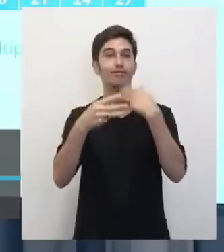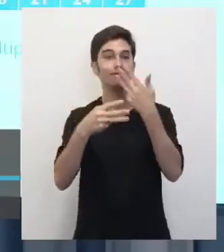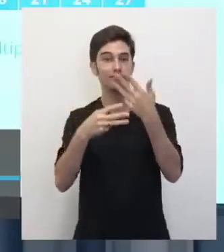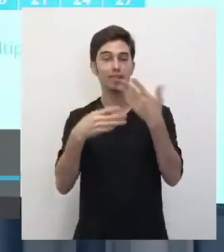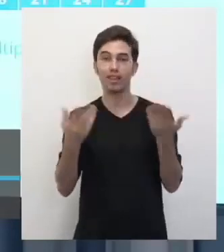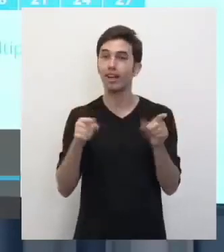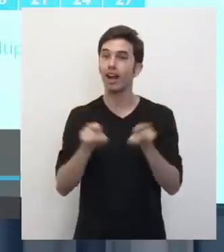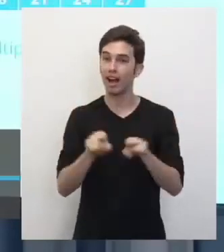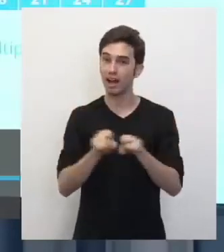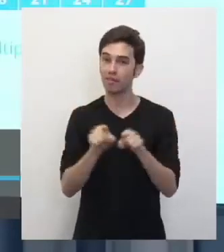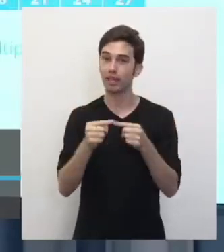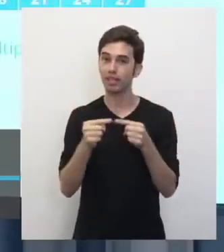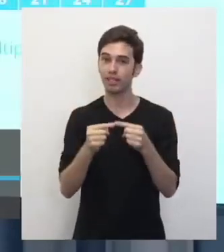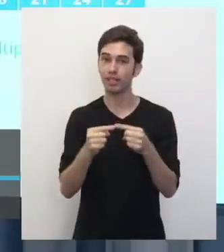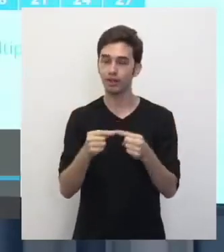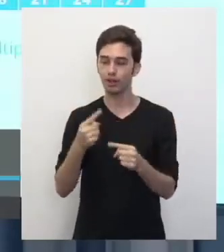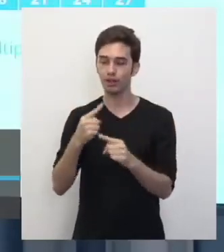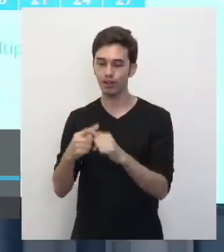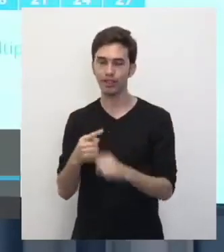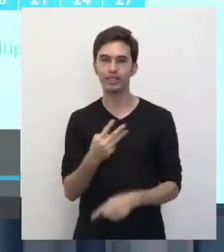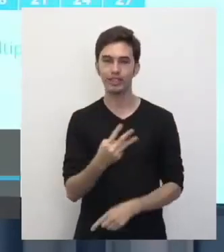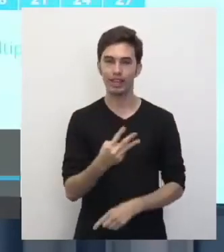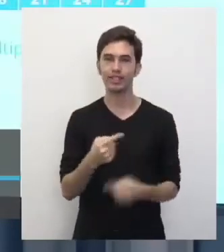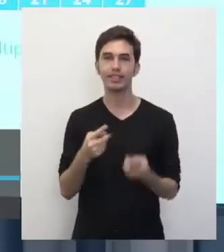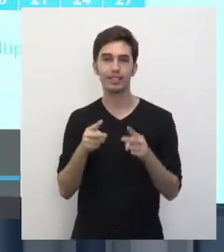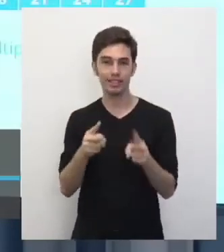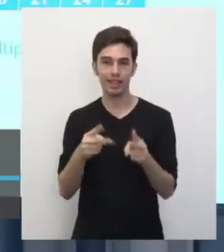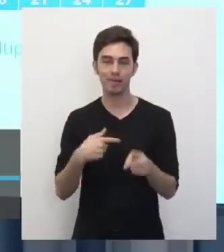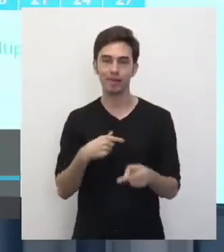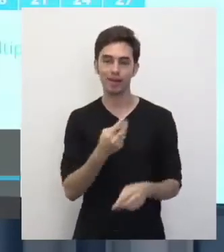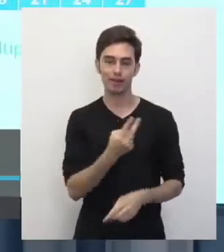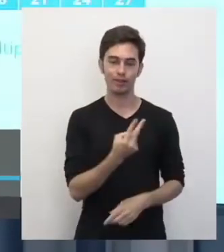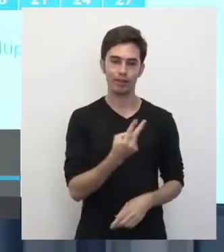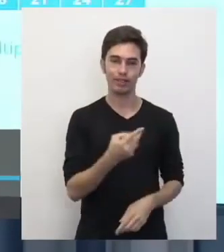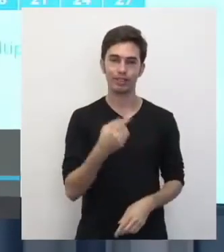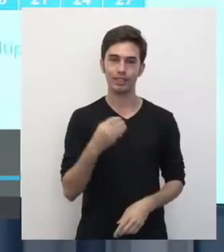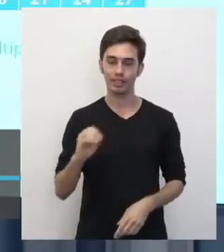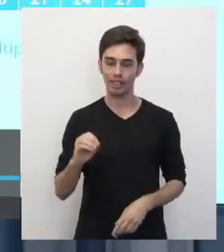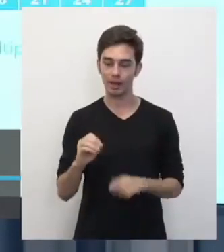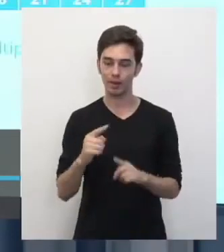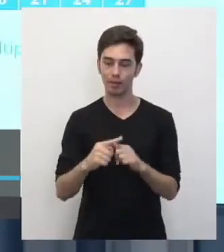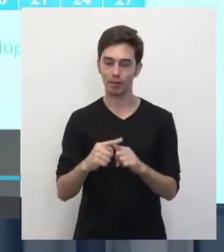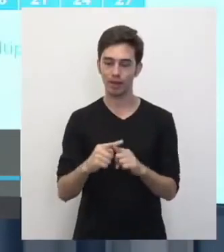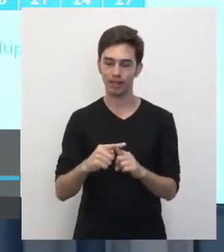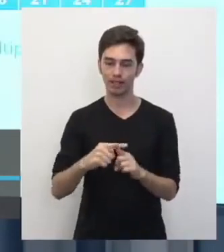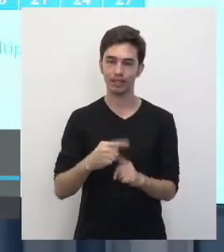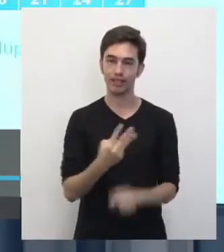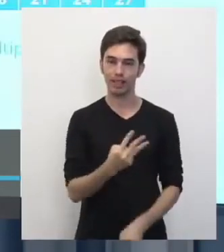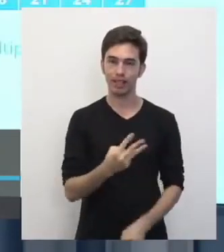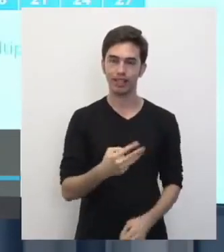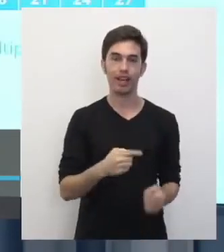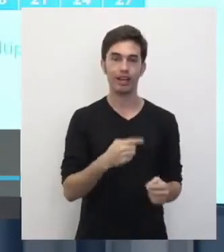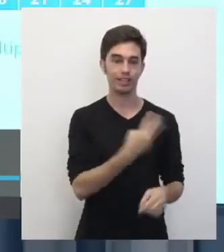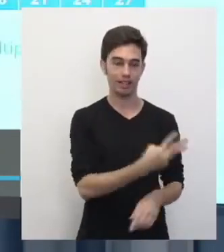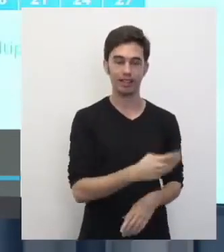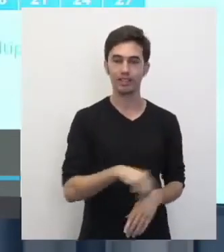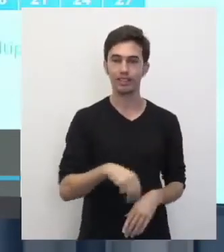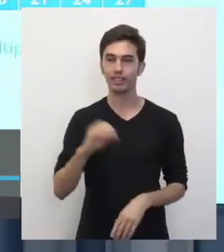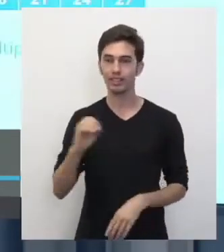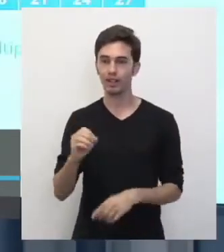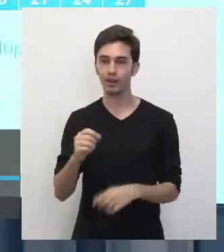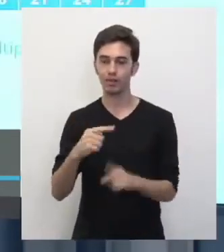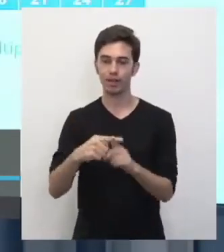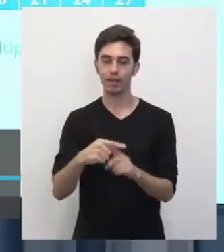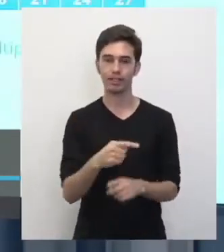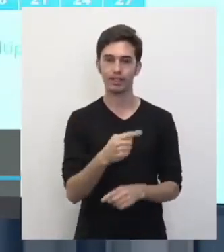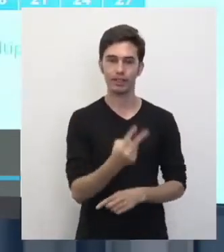estou adicionando a cada termo anterior 3. Então 0 mais 3 dá 3, 3 mais 3 dá 6 e assim por diante.